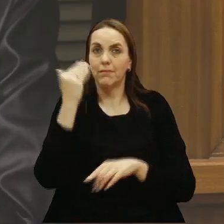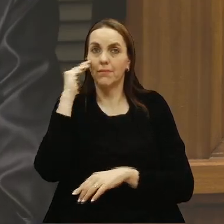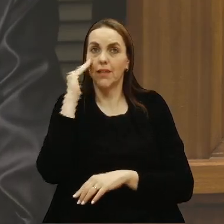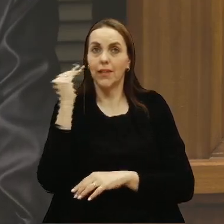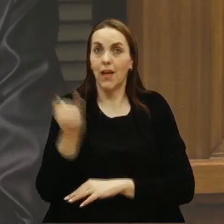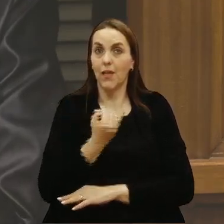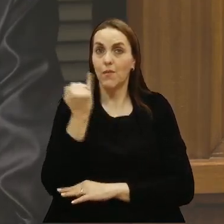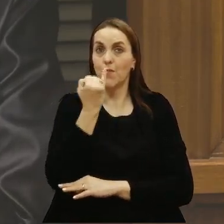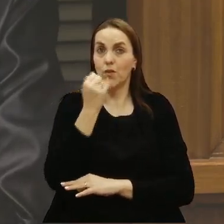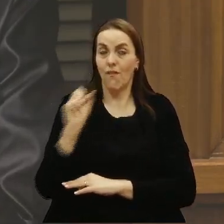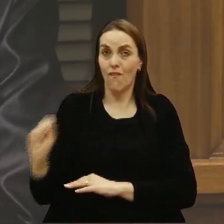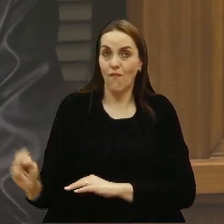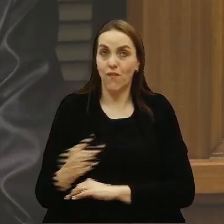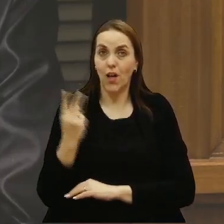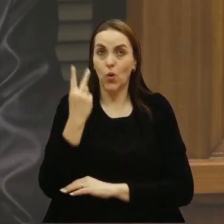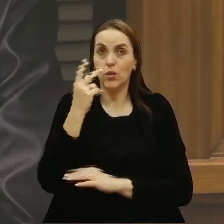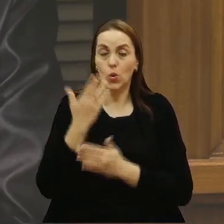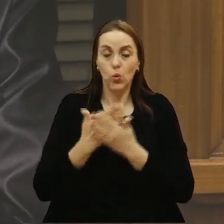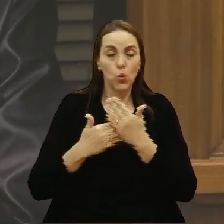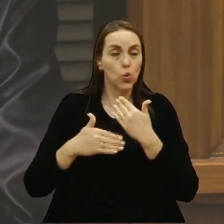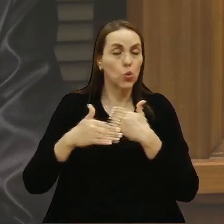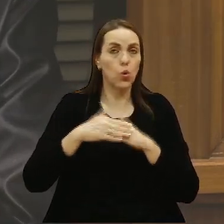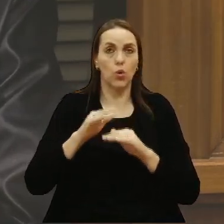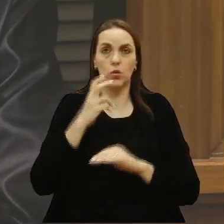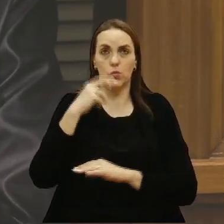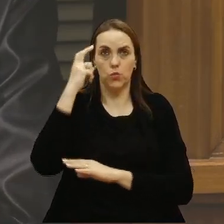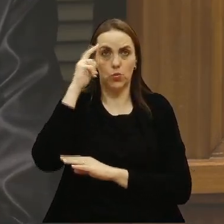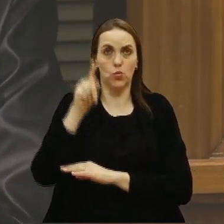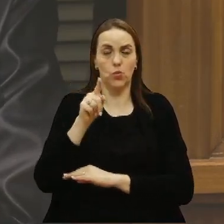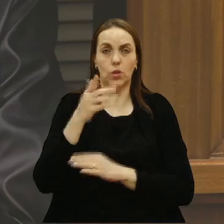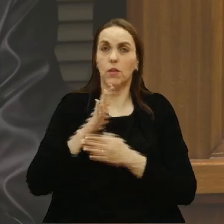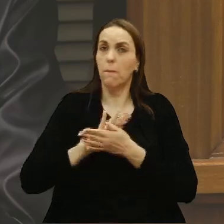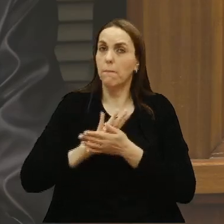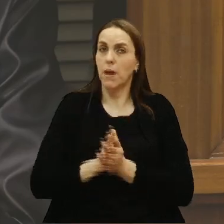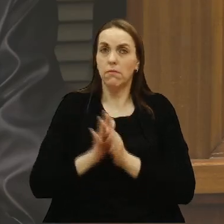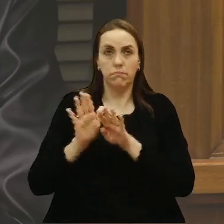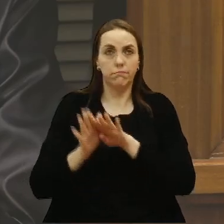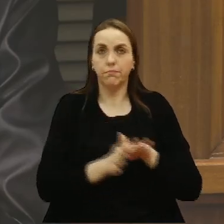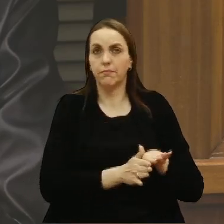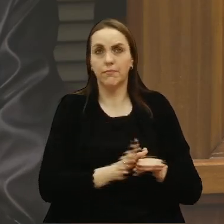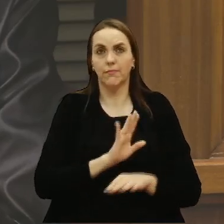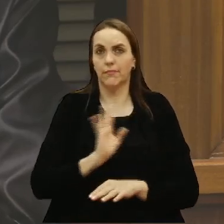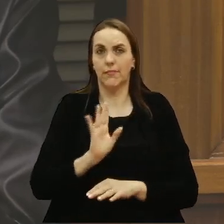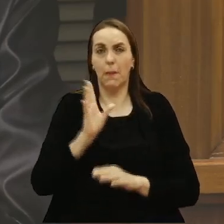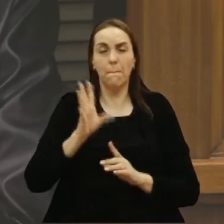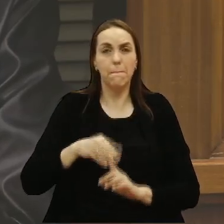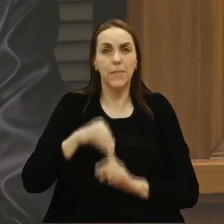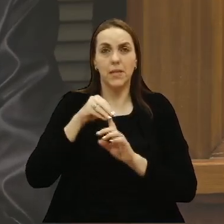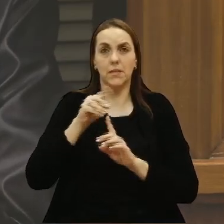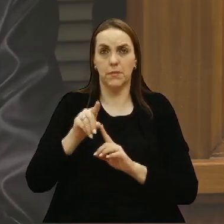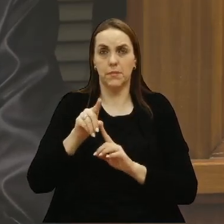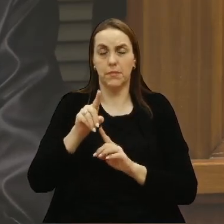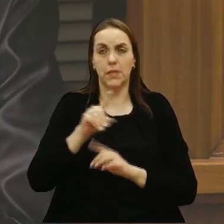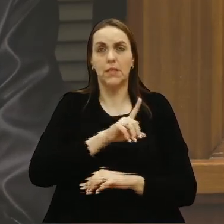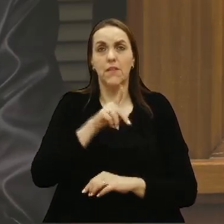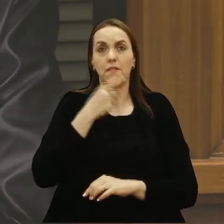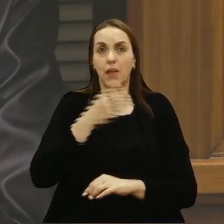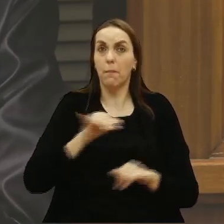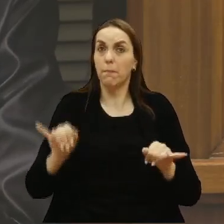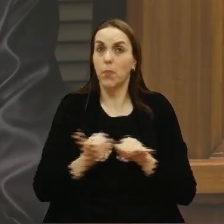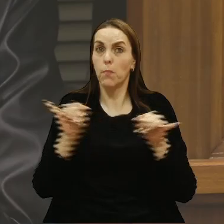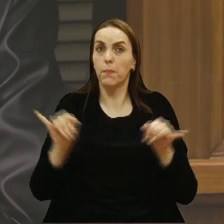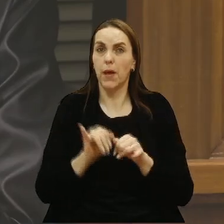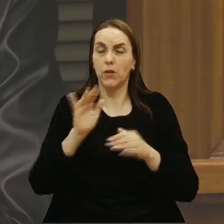importância de valorizar todas as culturas, sem discriminação e, principalmente, sem falar